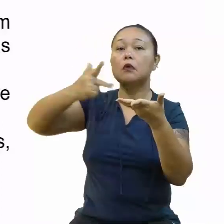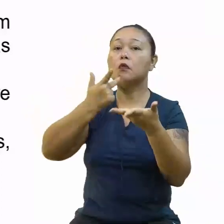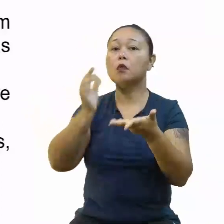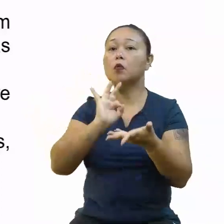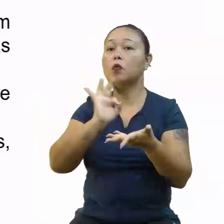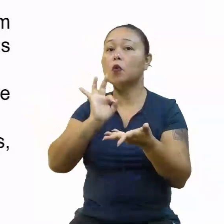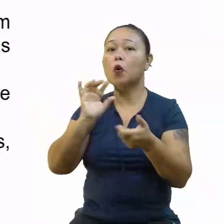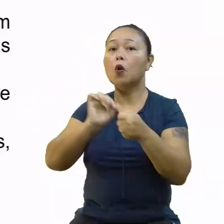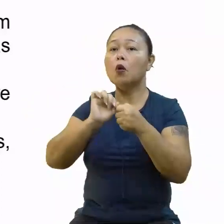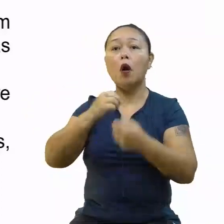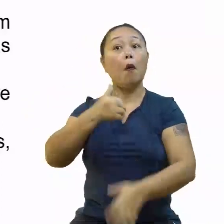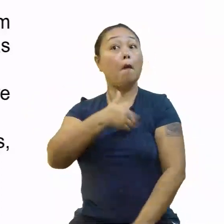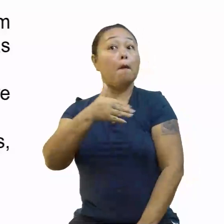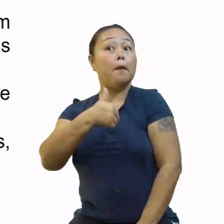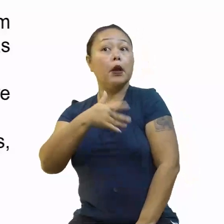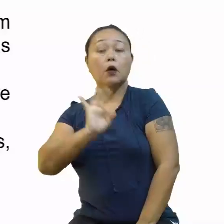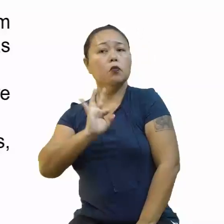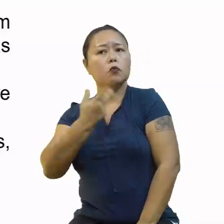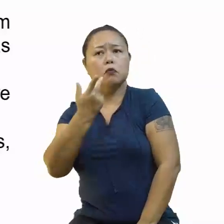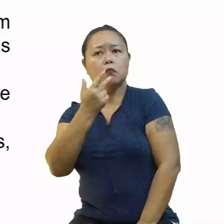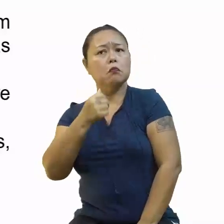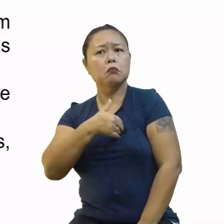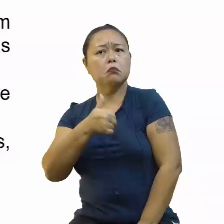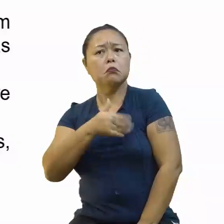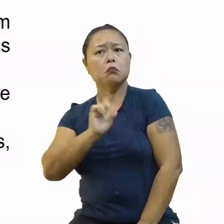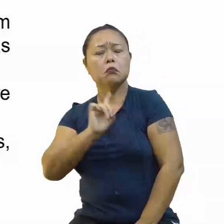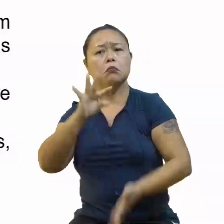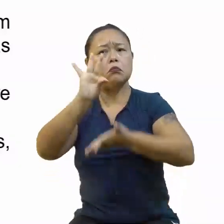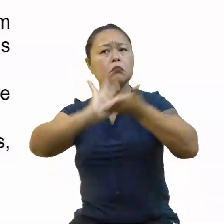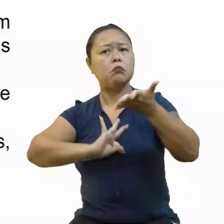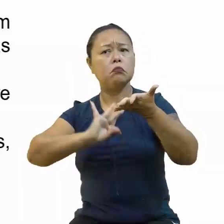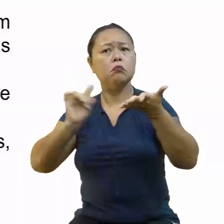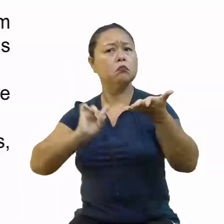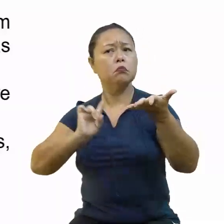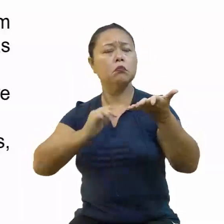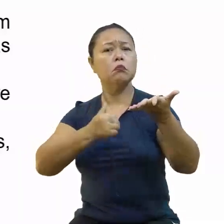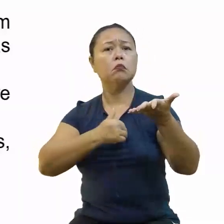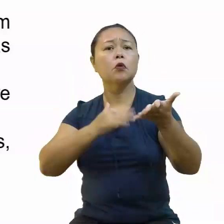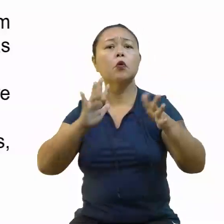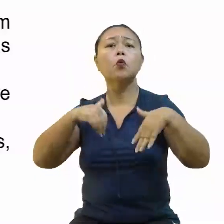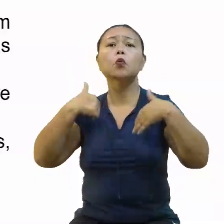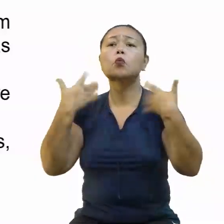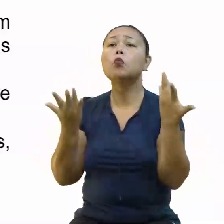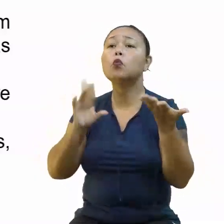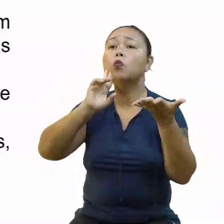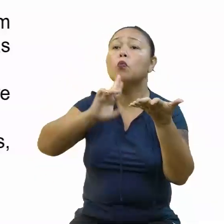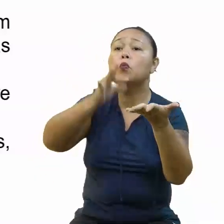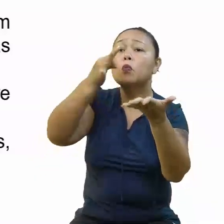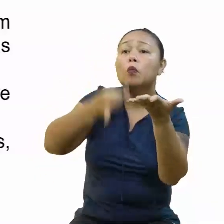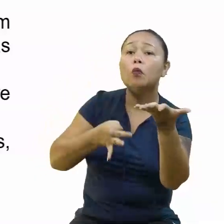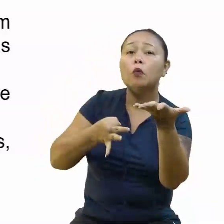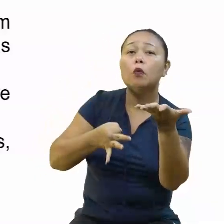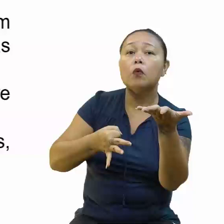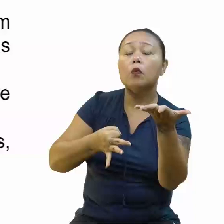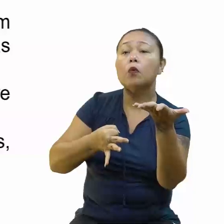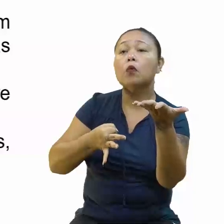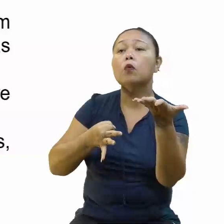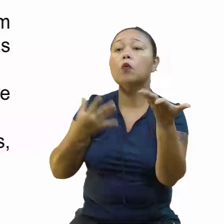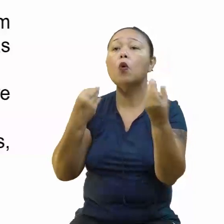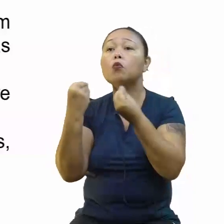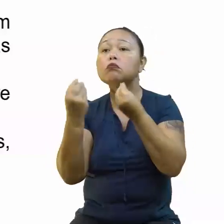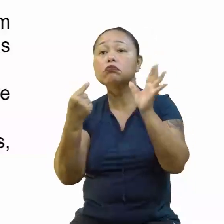abordei sobre preconceito. Não foi o que o texto trouxe. Então, qual que é a resposta correta? Ele falou de